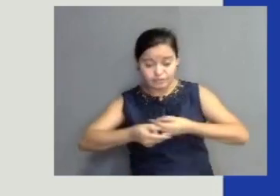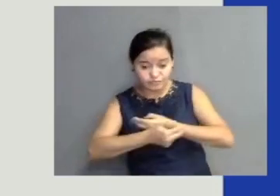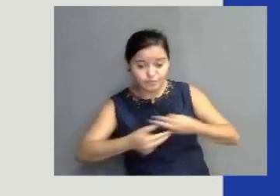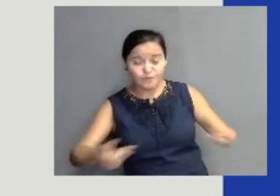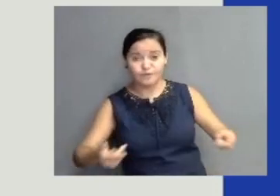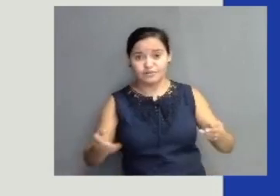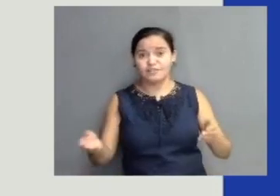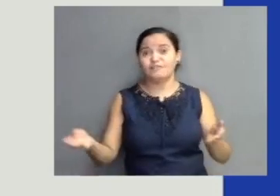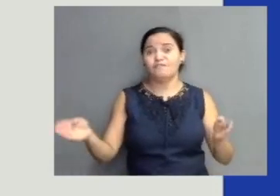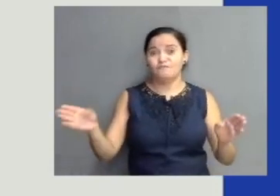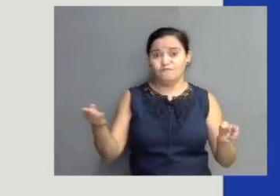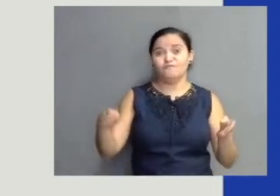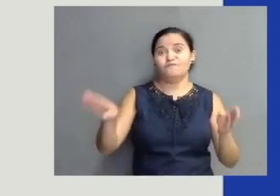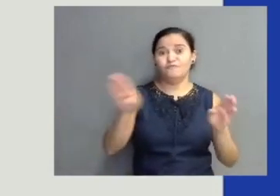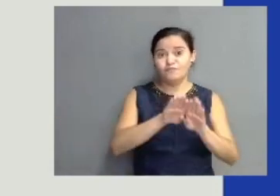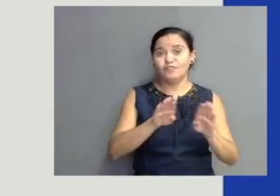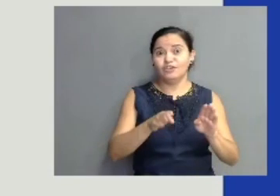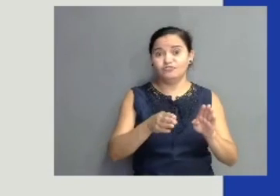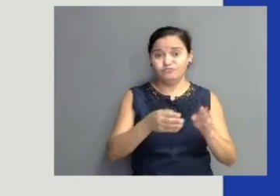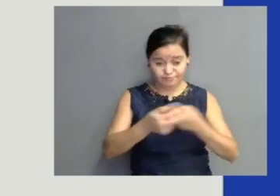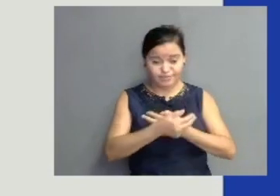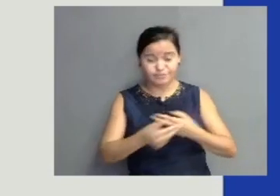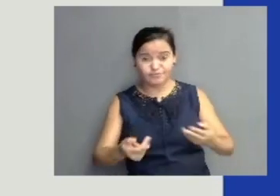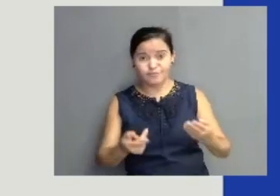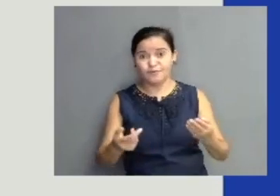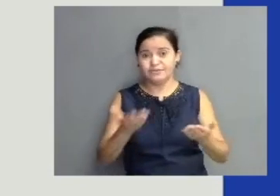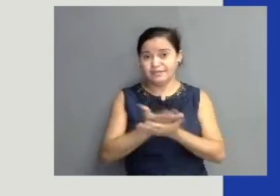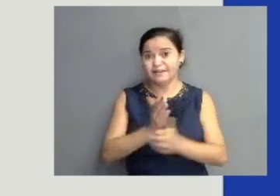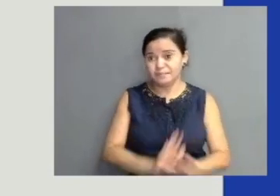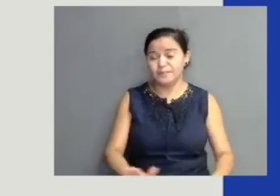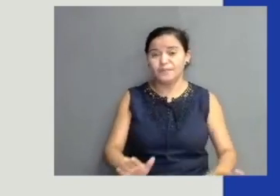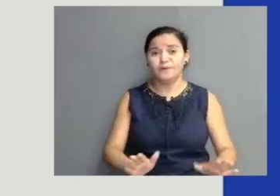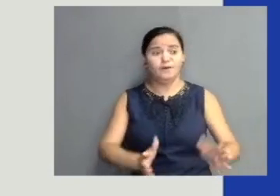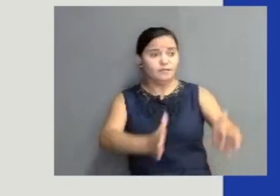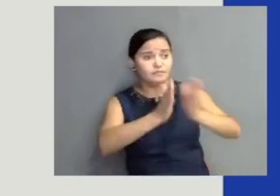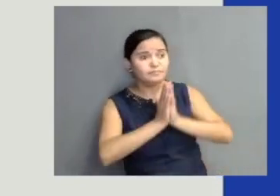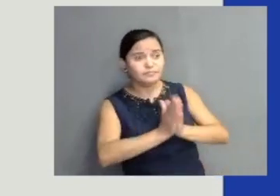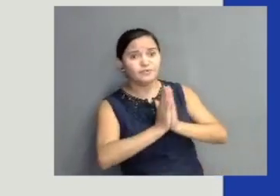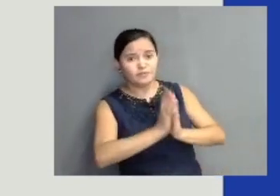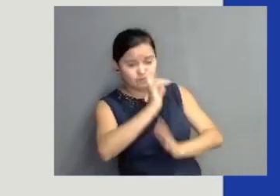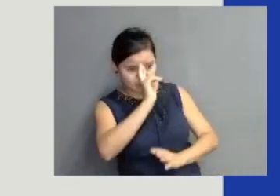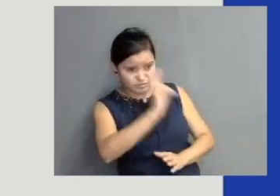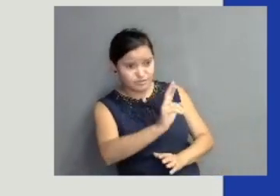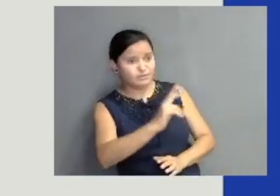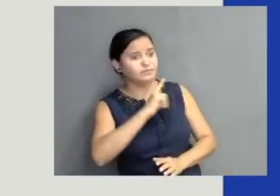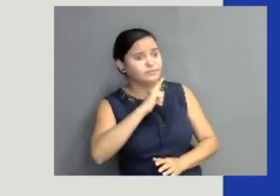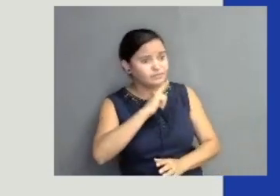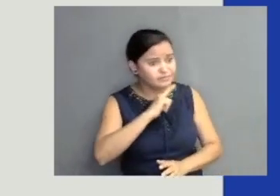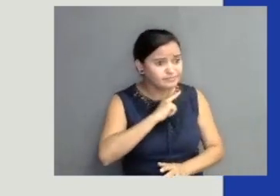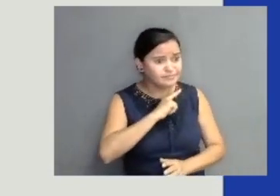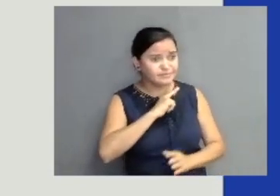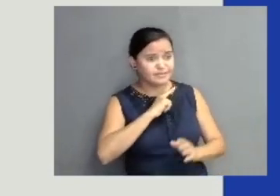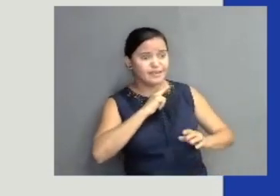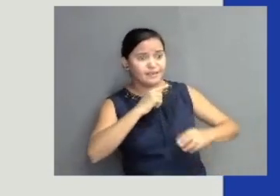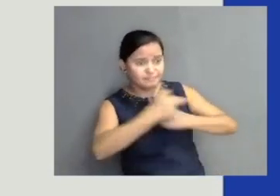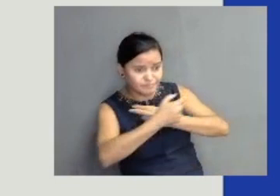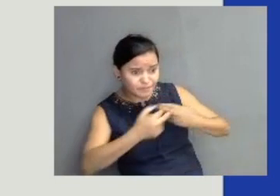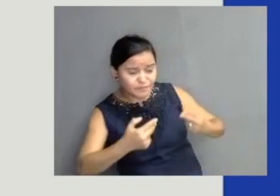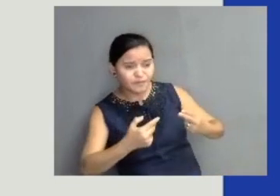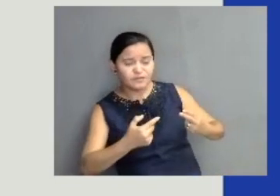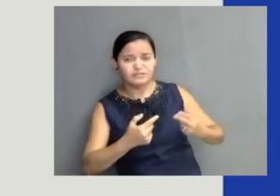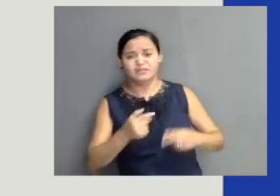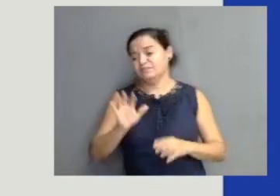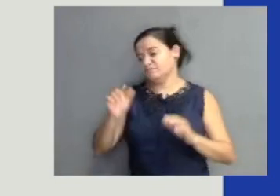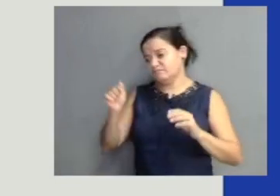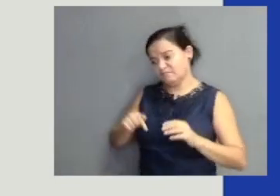um rapaz que fala do outro lado da mesa: meu senhor, por gentileza, o senhor tem brilhantina? Ele diz com voz ferina: